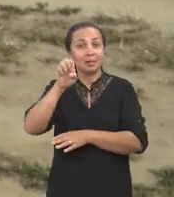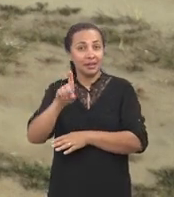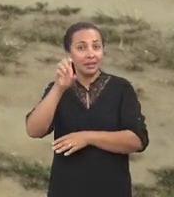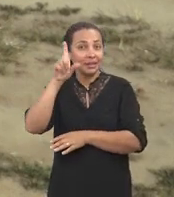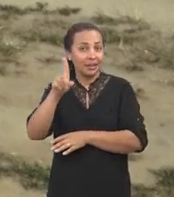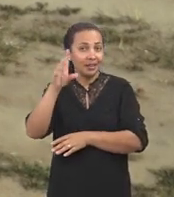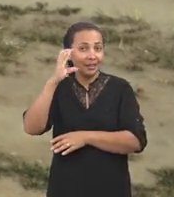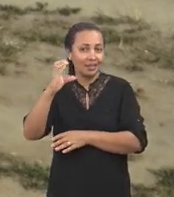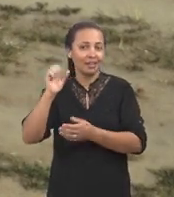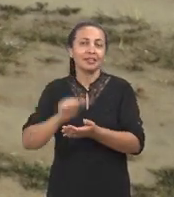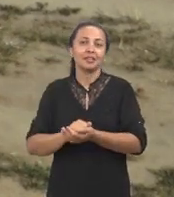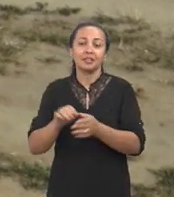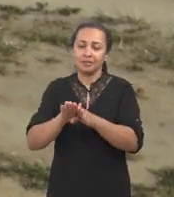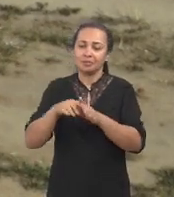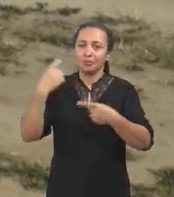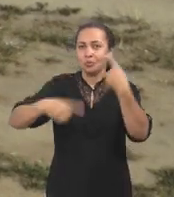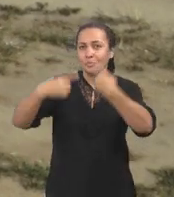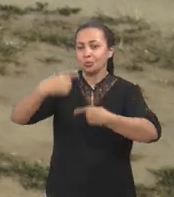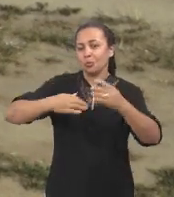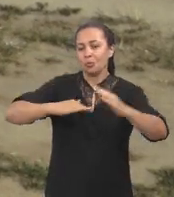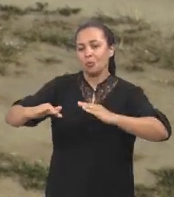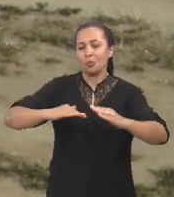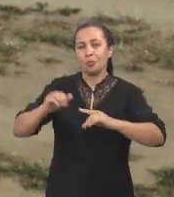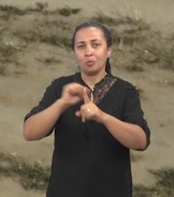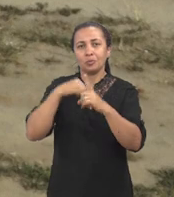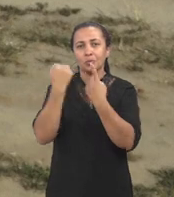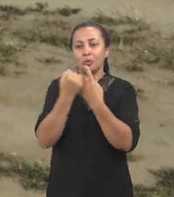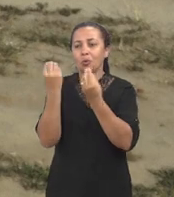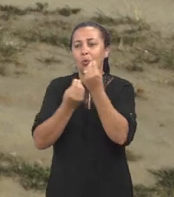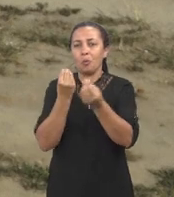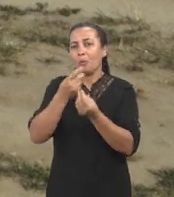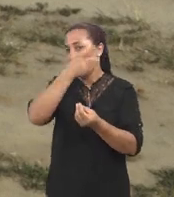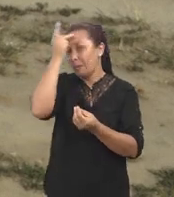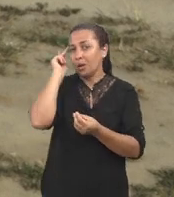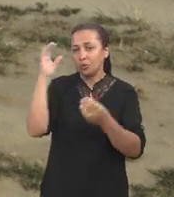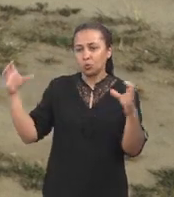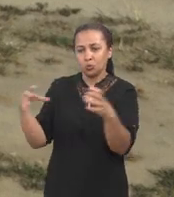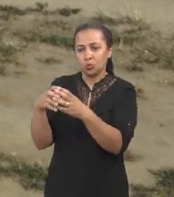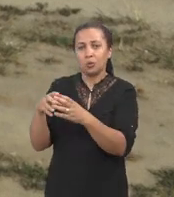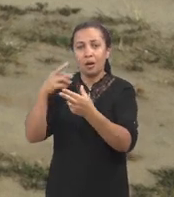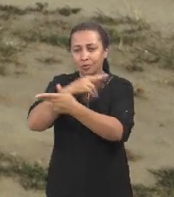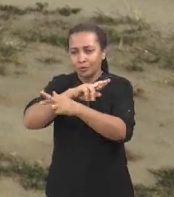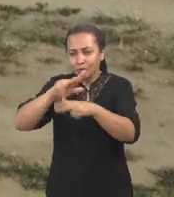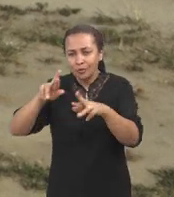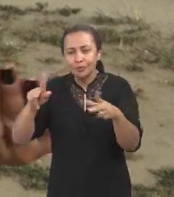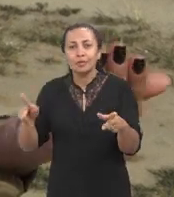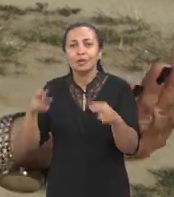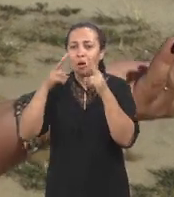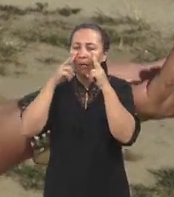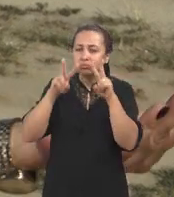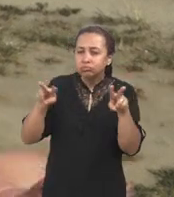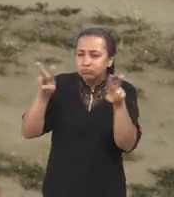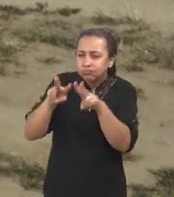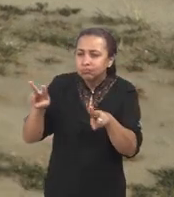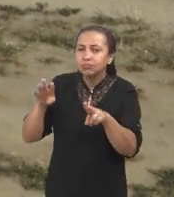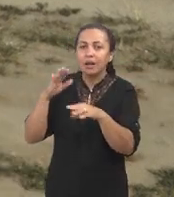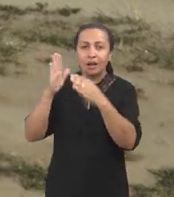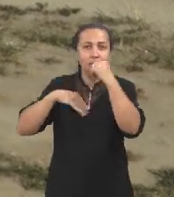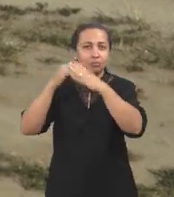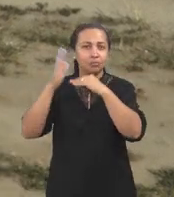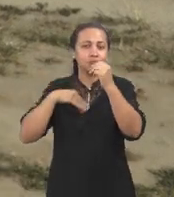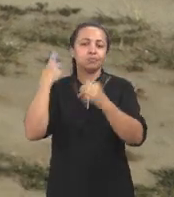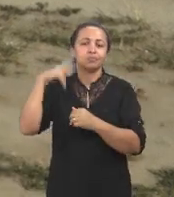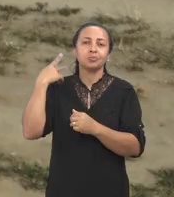e nesses grupos a gente discute a perspectiva dos movimentos sociais enquanto sujeitos coletivos a sua diversidade observando EA